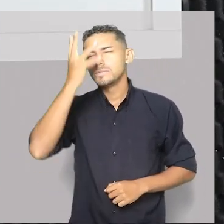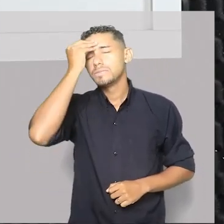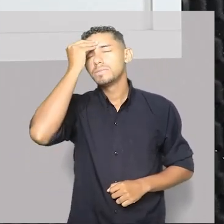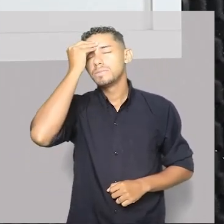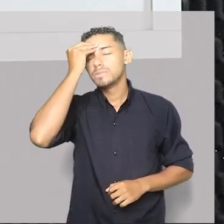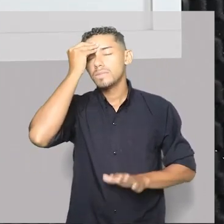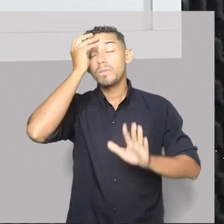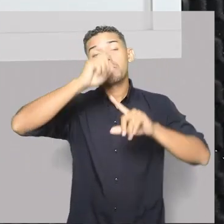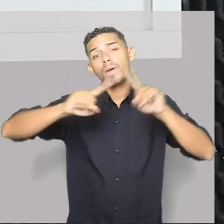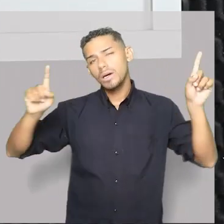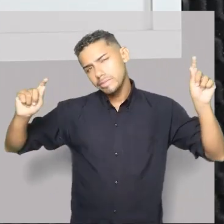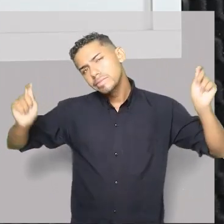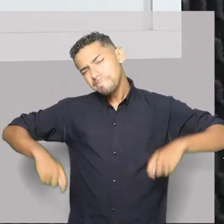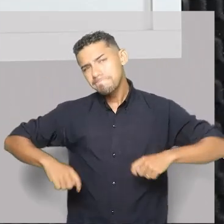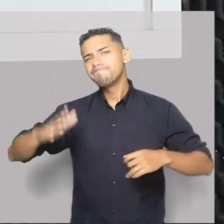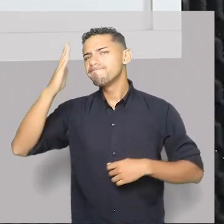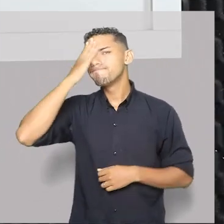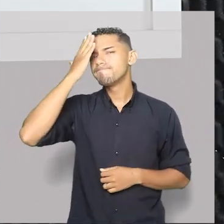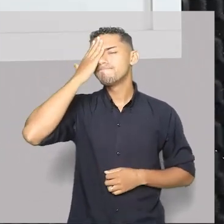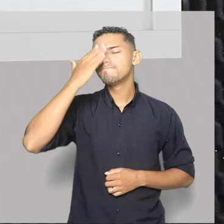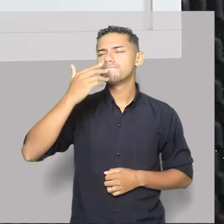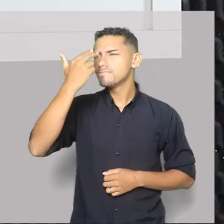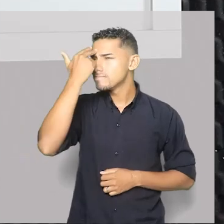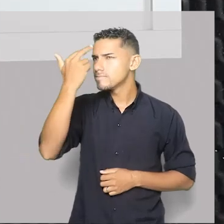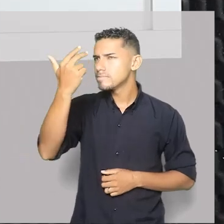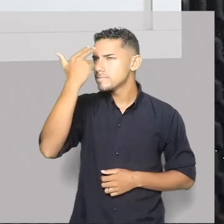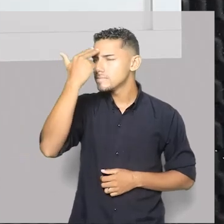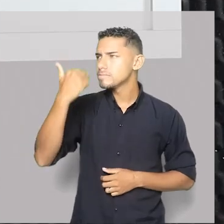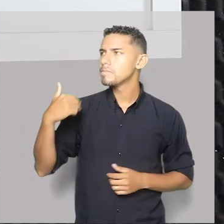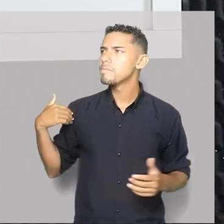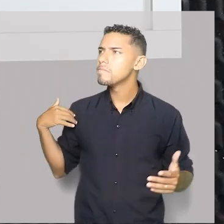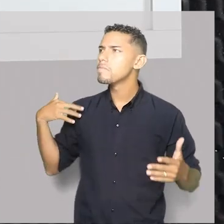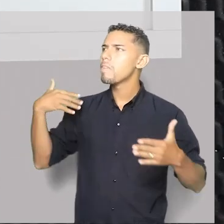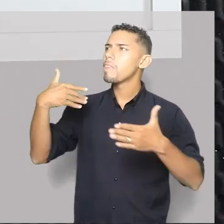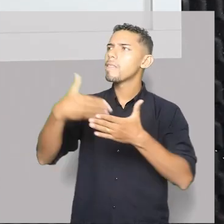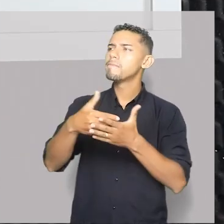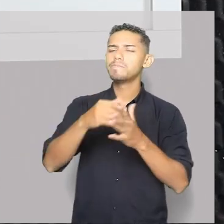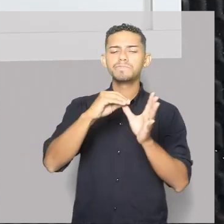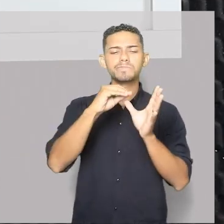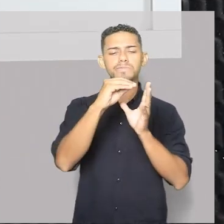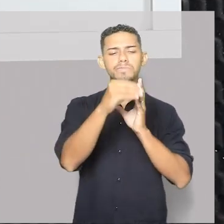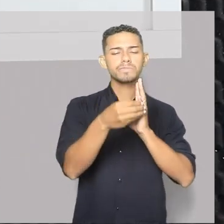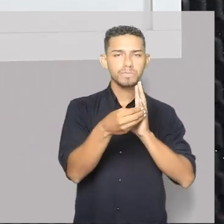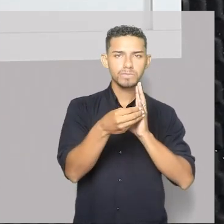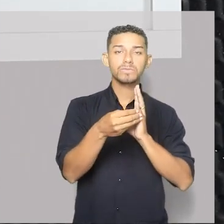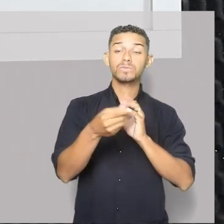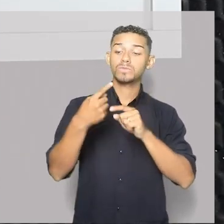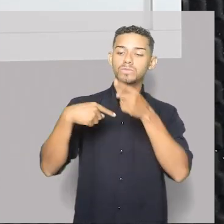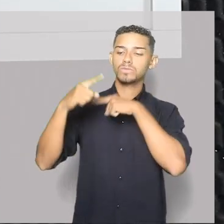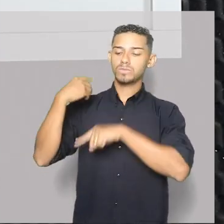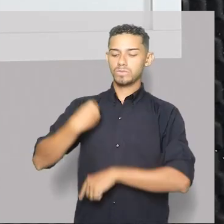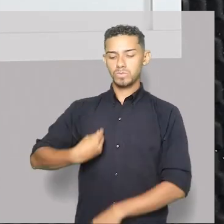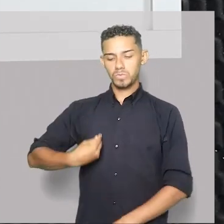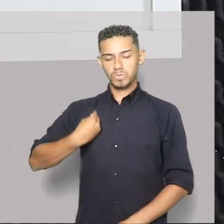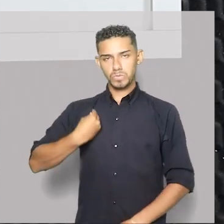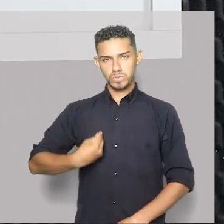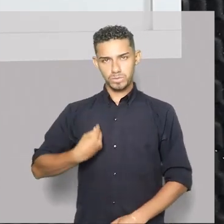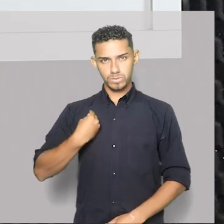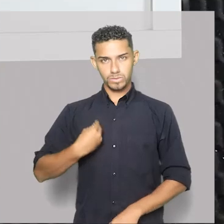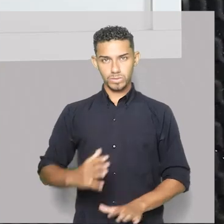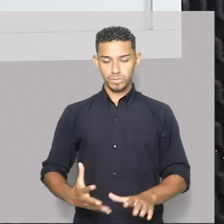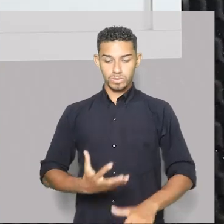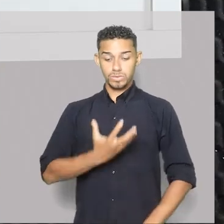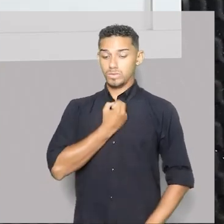fato a gente tem que entender a história evolutiva dos organismos quando vier ali pra gente um gráfico desse. Então ninguém mais vai